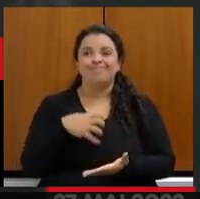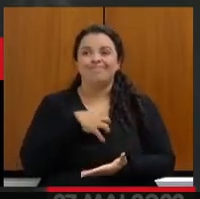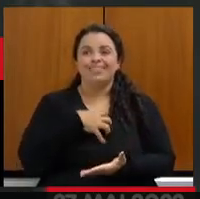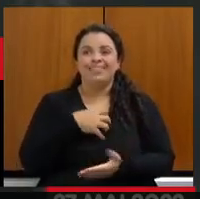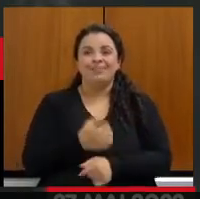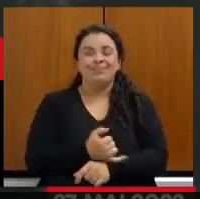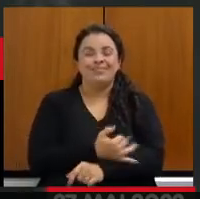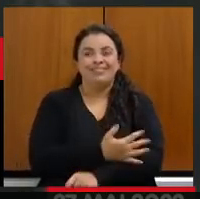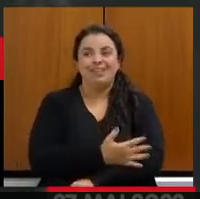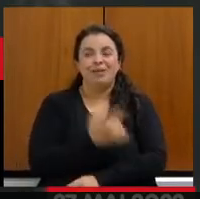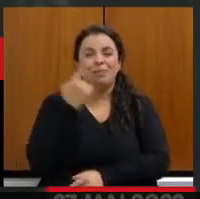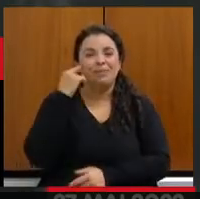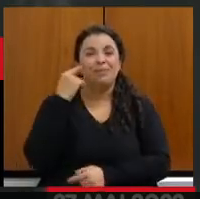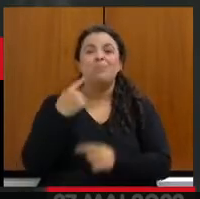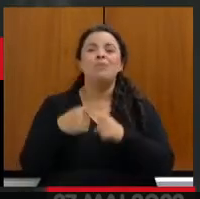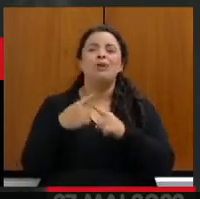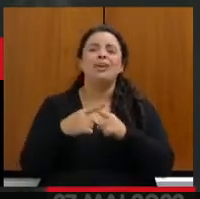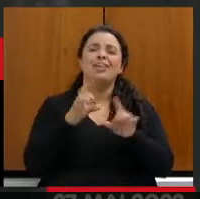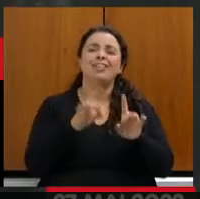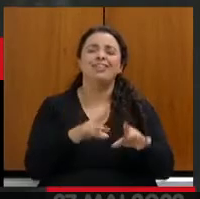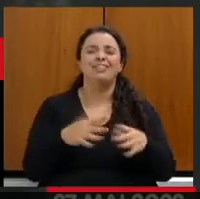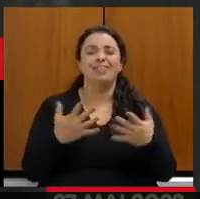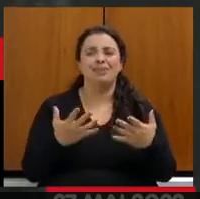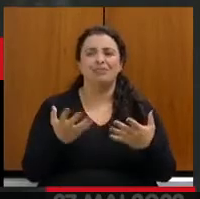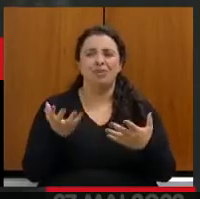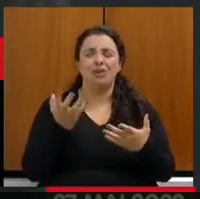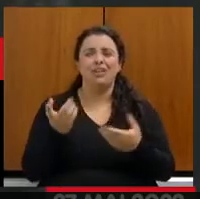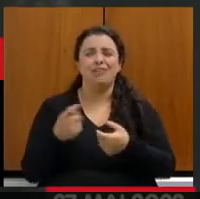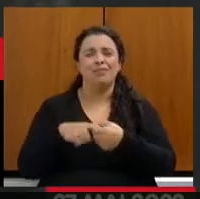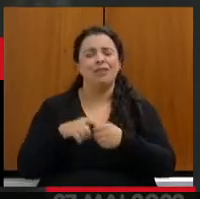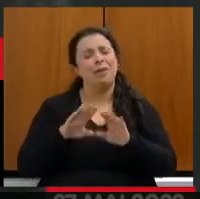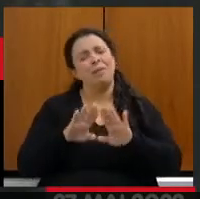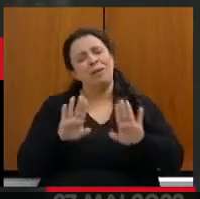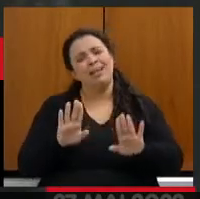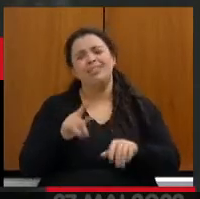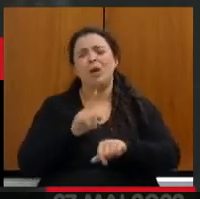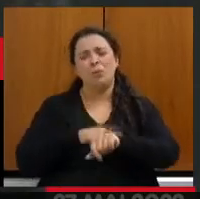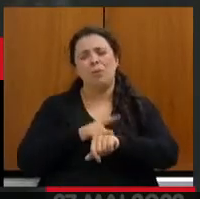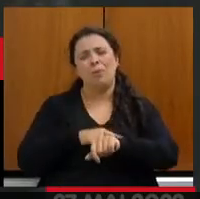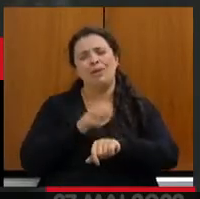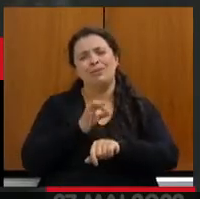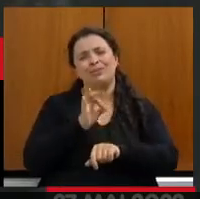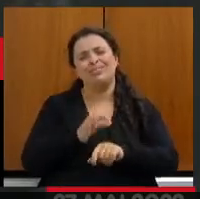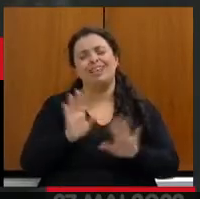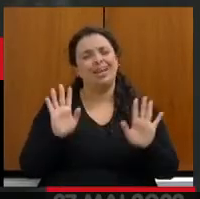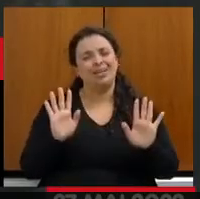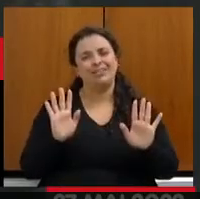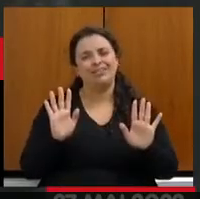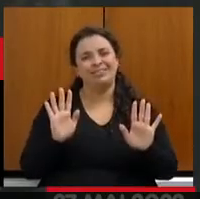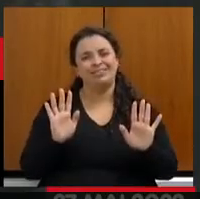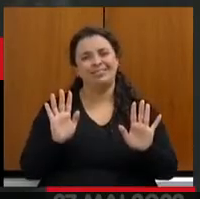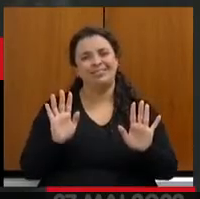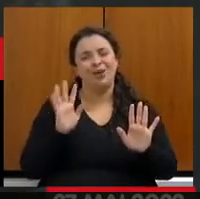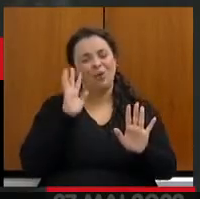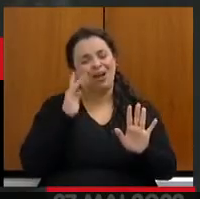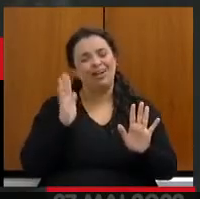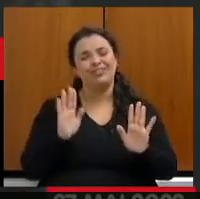sair eu queria voltar mas acho que chegou a hora e eu agradeço muito Ana